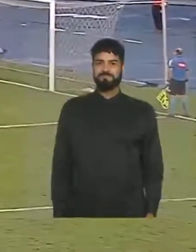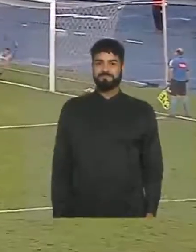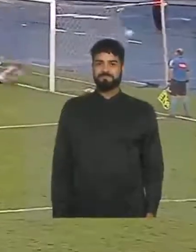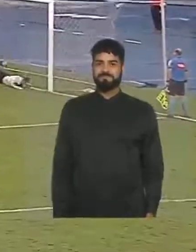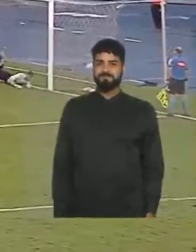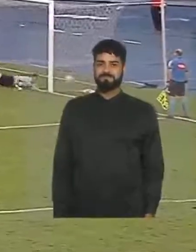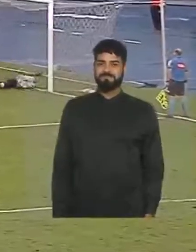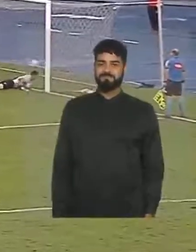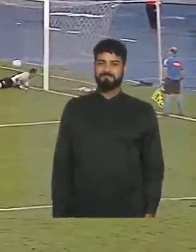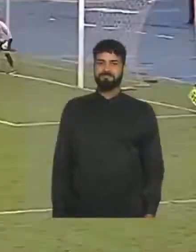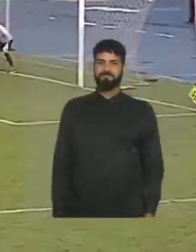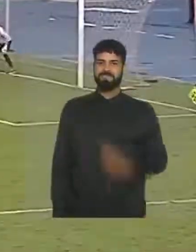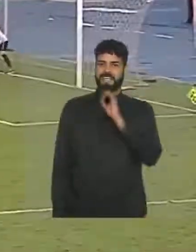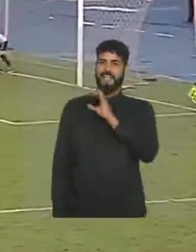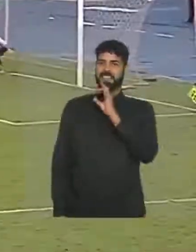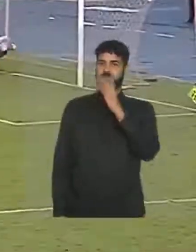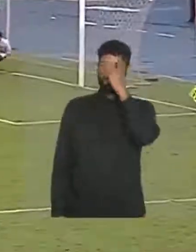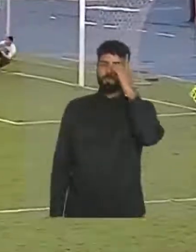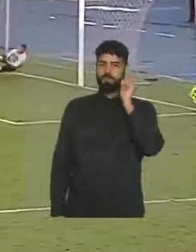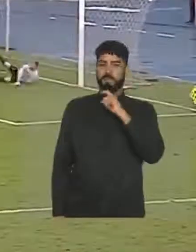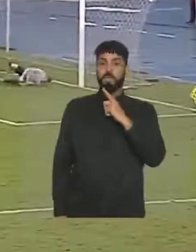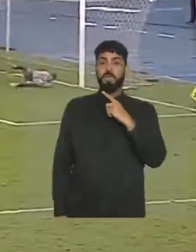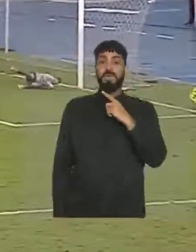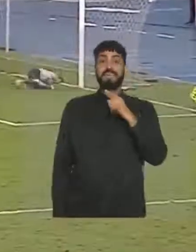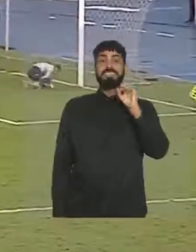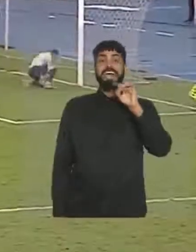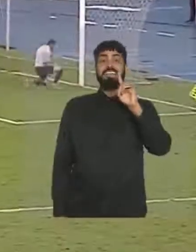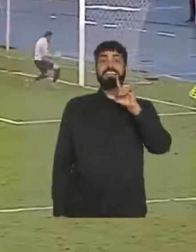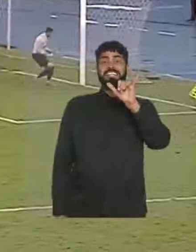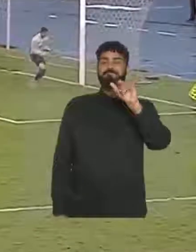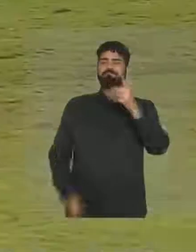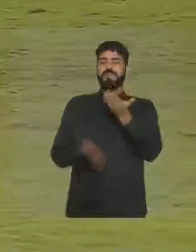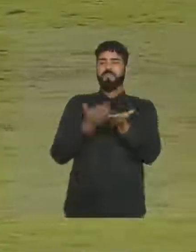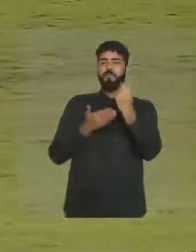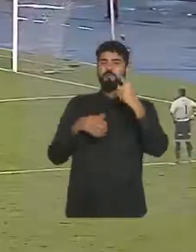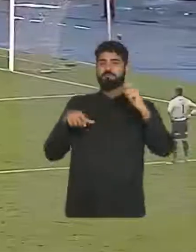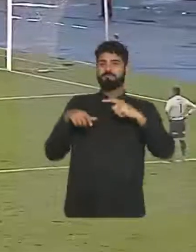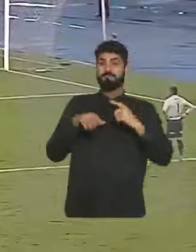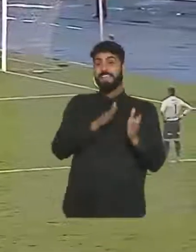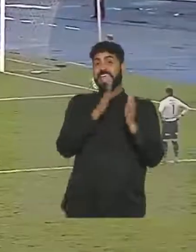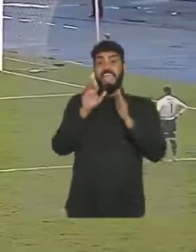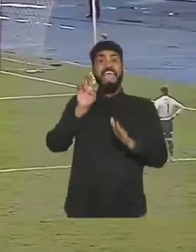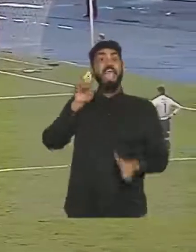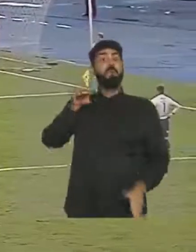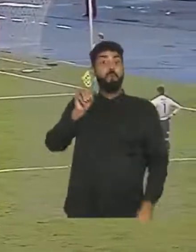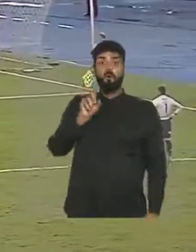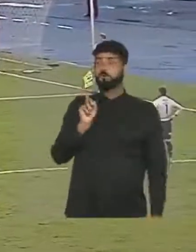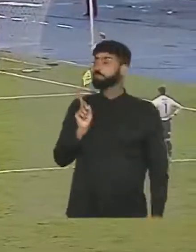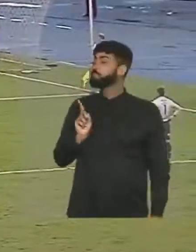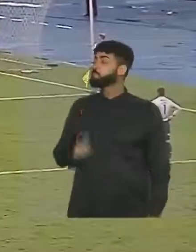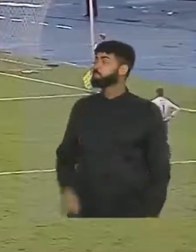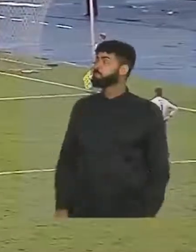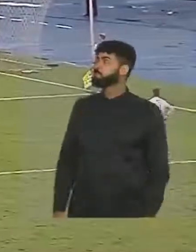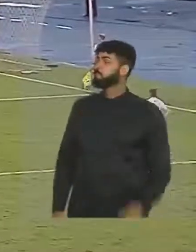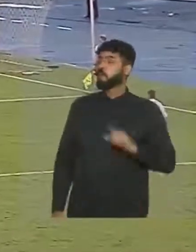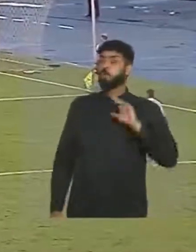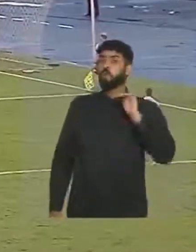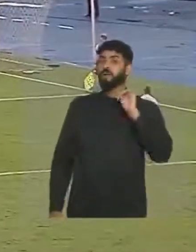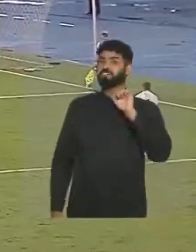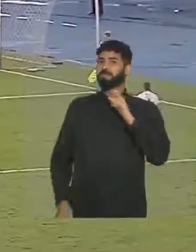marcaram. Apenas Sandy desperdiçou a cobrança. Do lado do Remo, Lucas Siqueira perdeu o